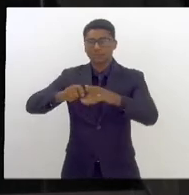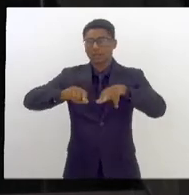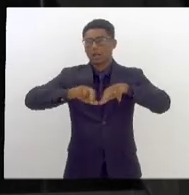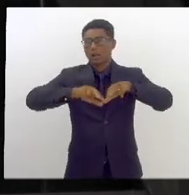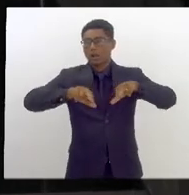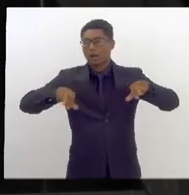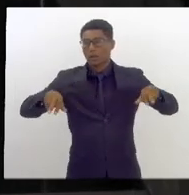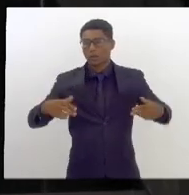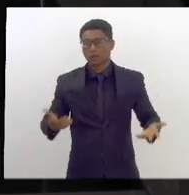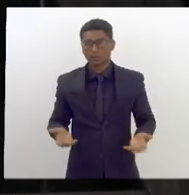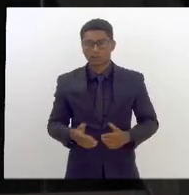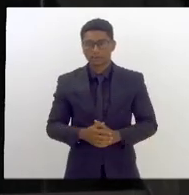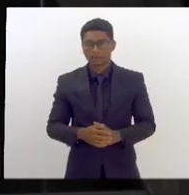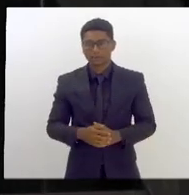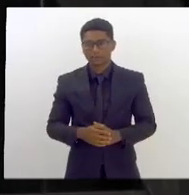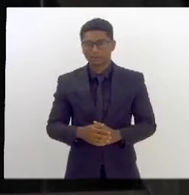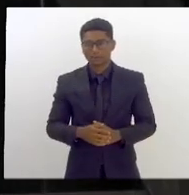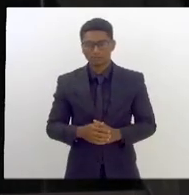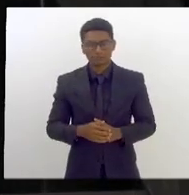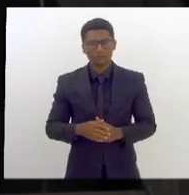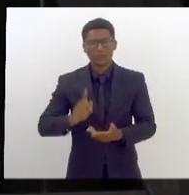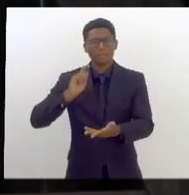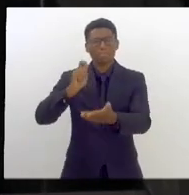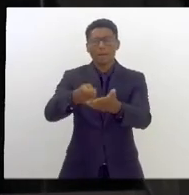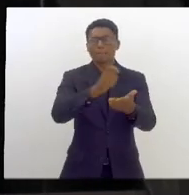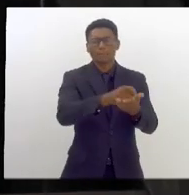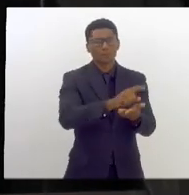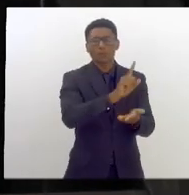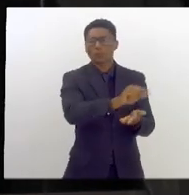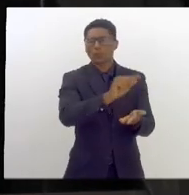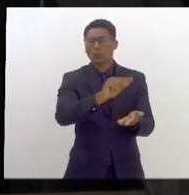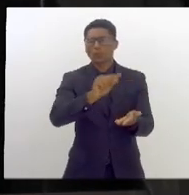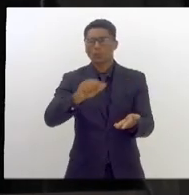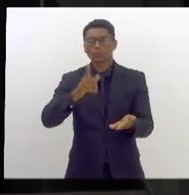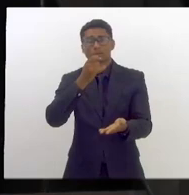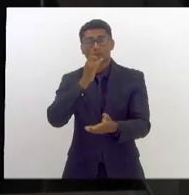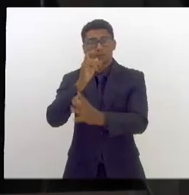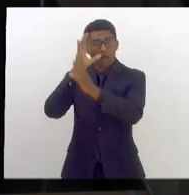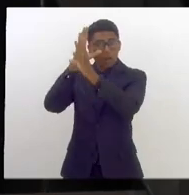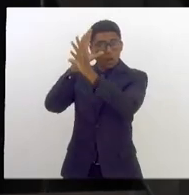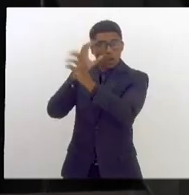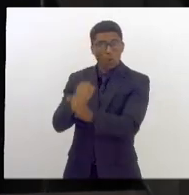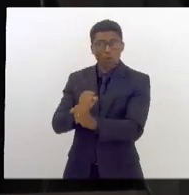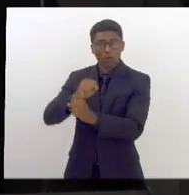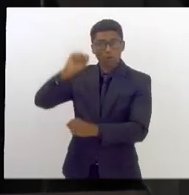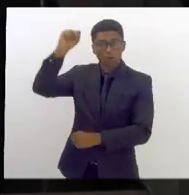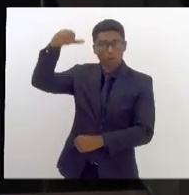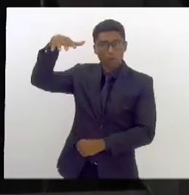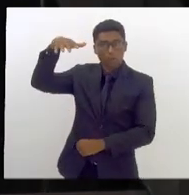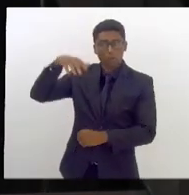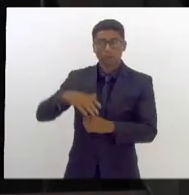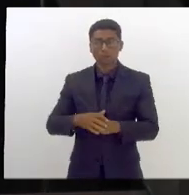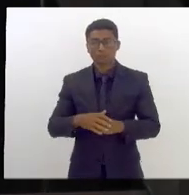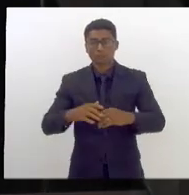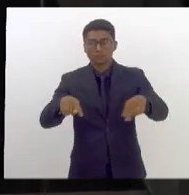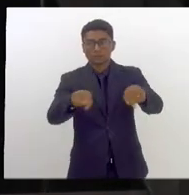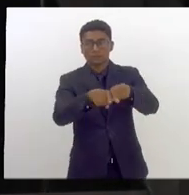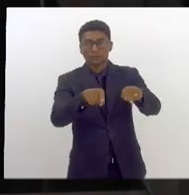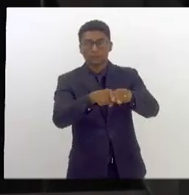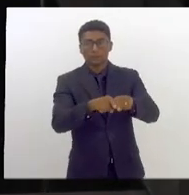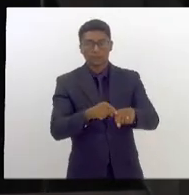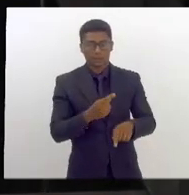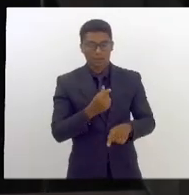Luiz Paulo despesas como ponta de luz despesas como bolsas